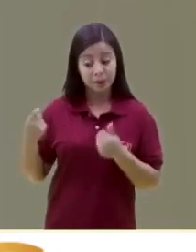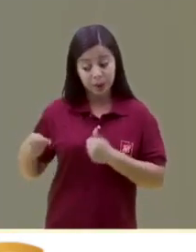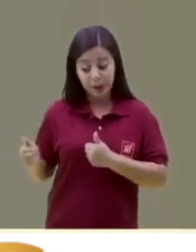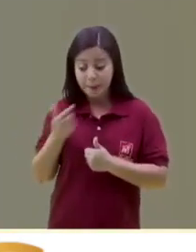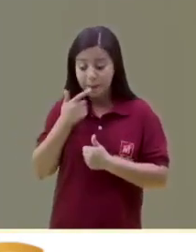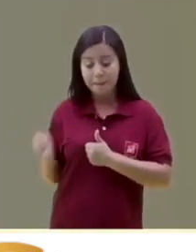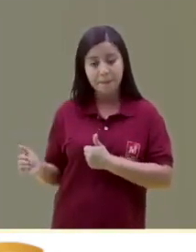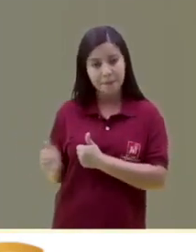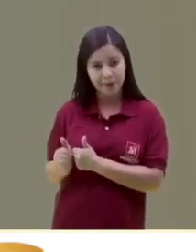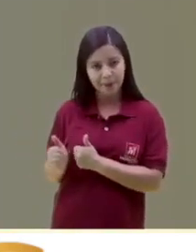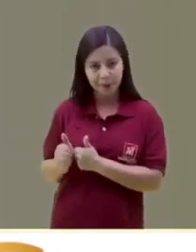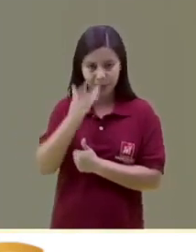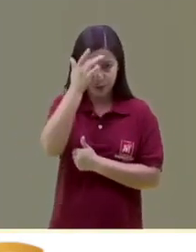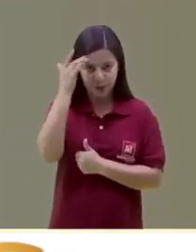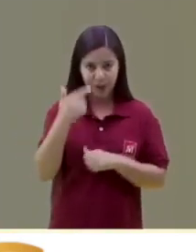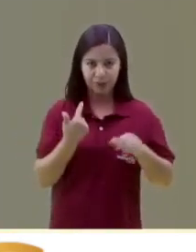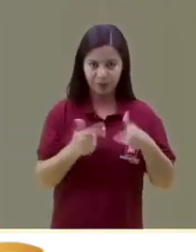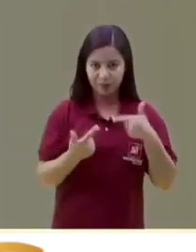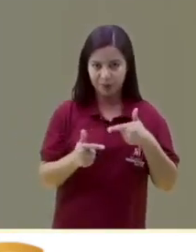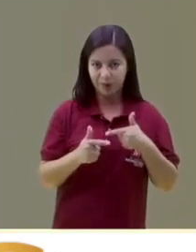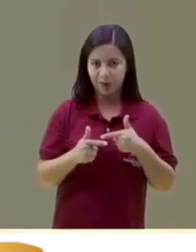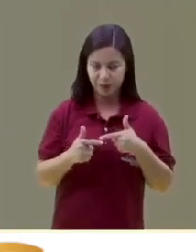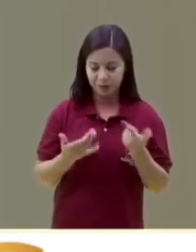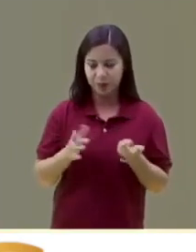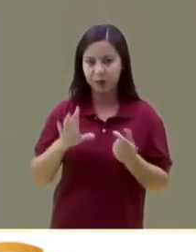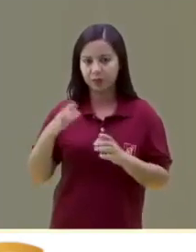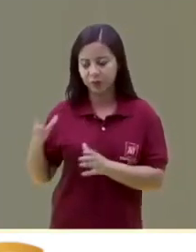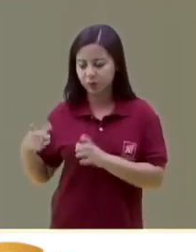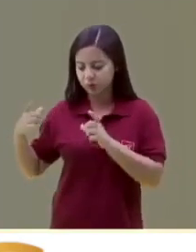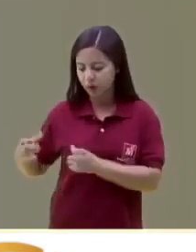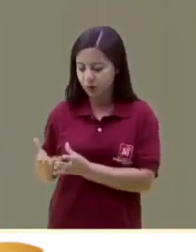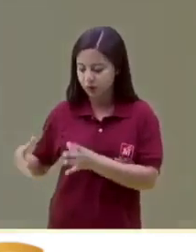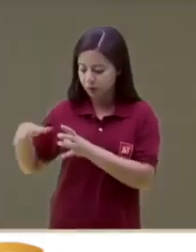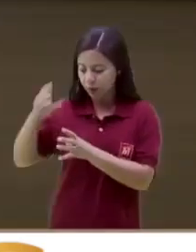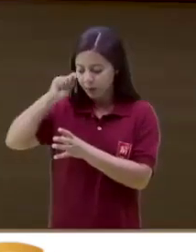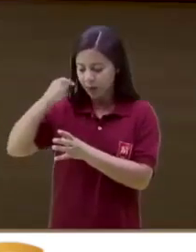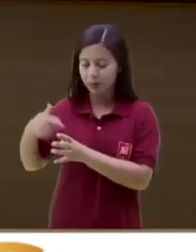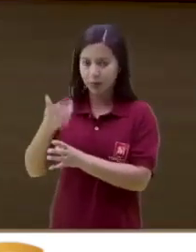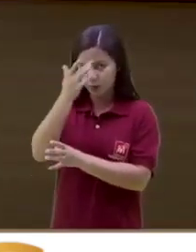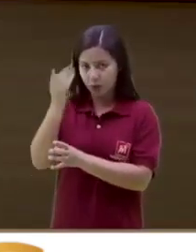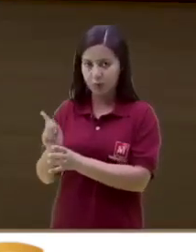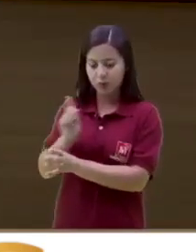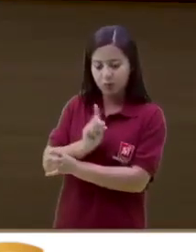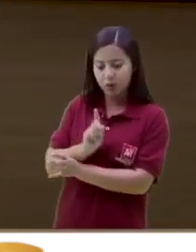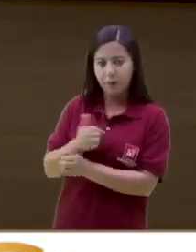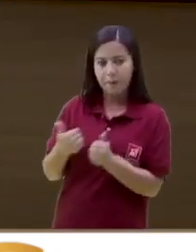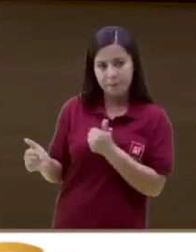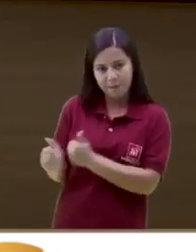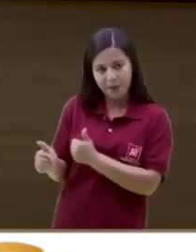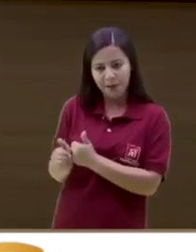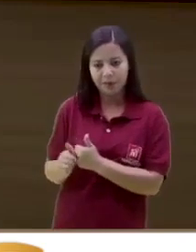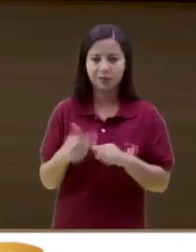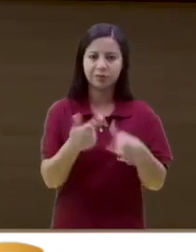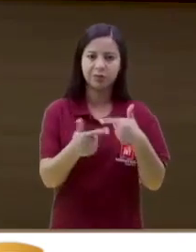o mais próximo possível da estação de trabalho deste trabalhador, né, para que capte